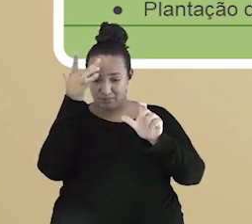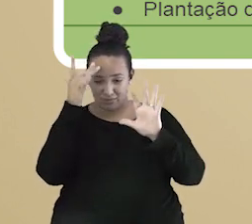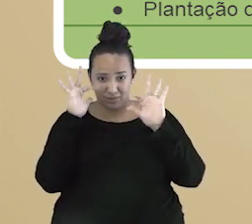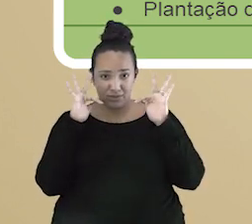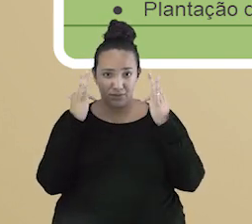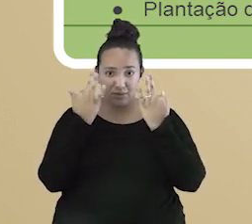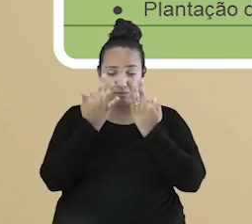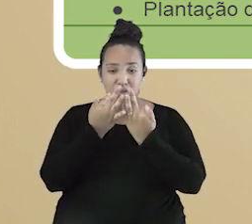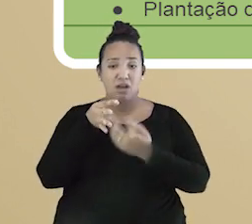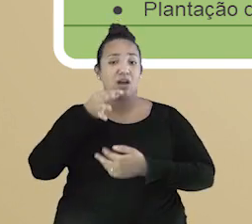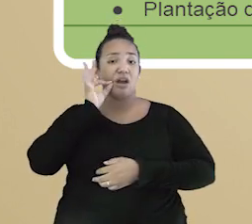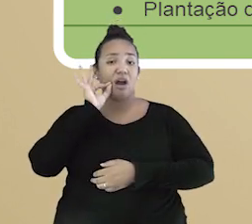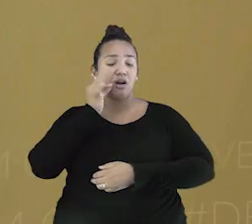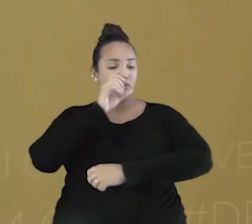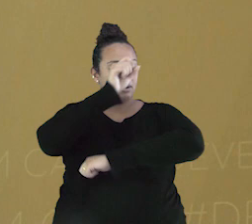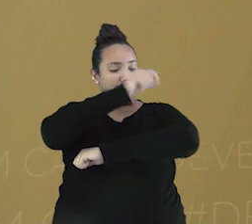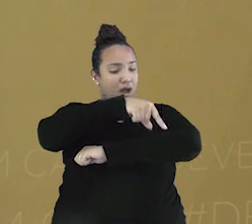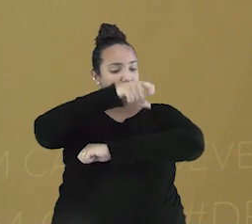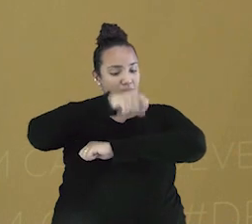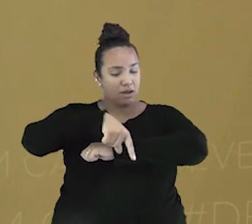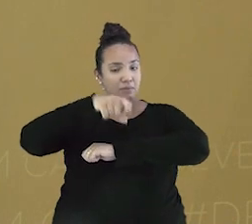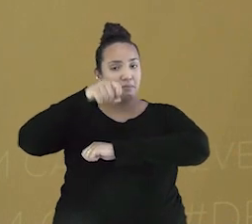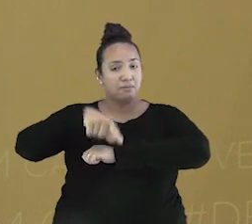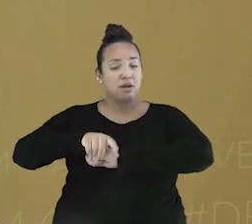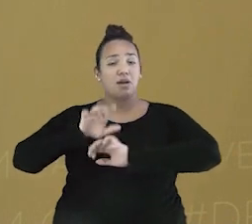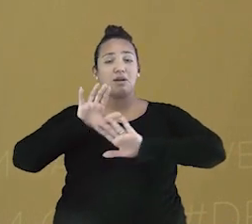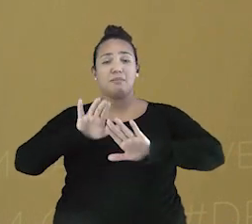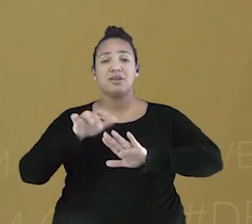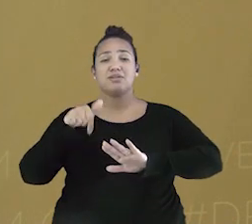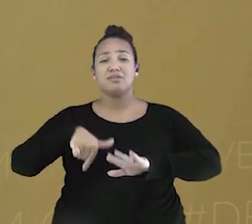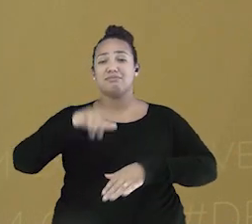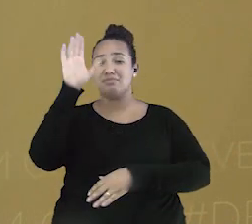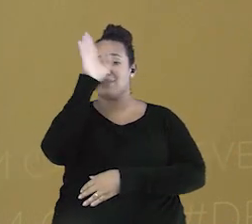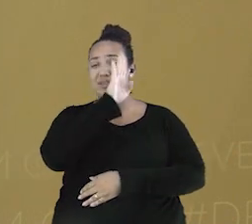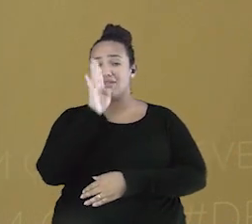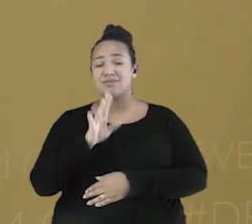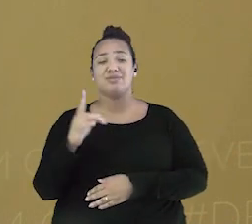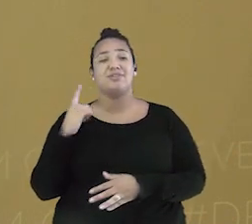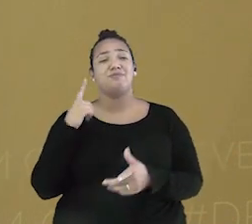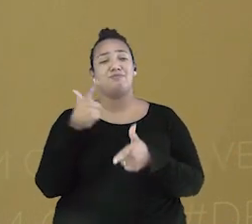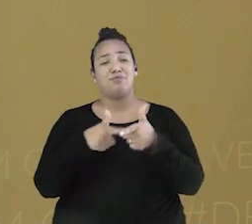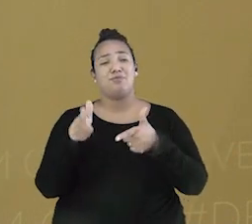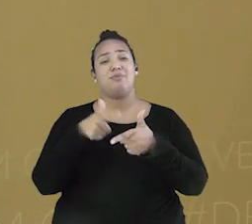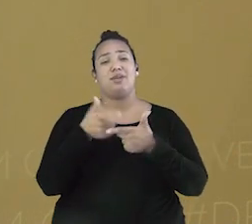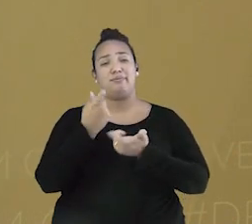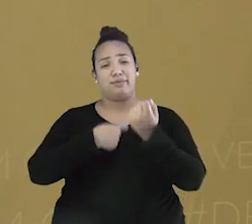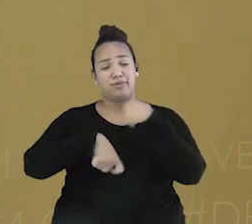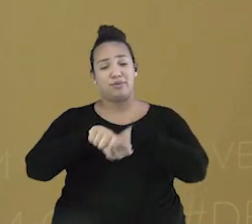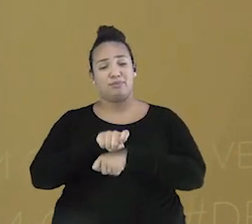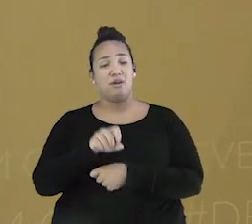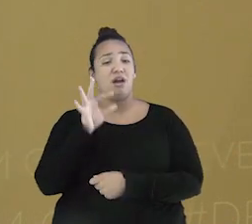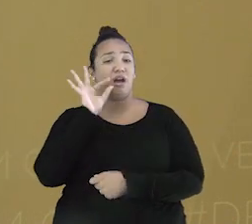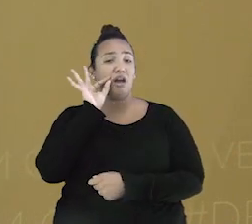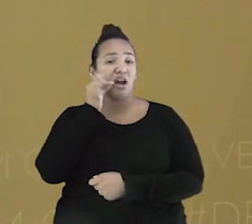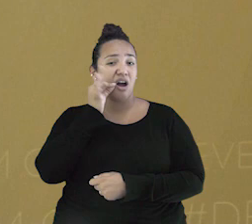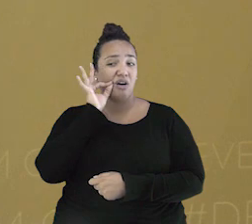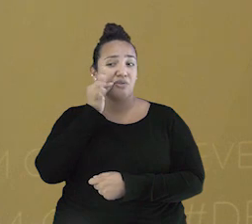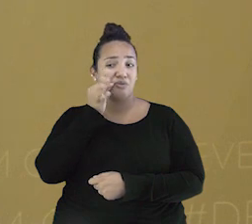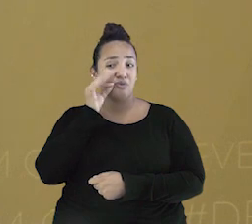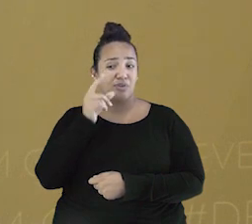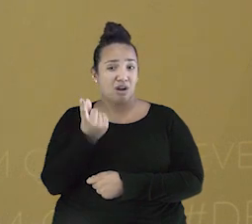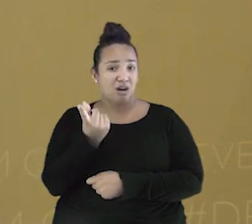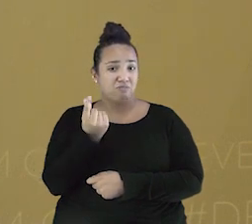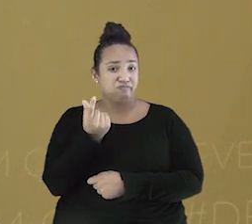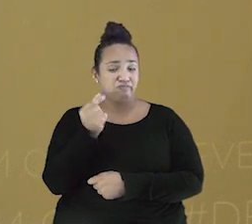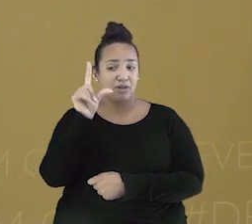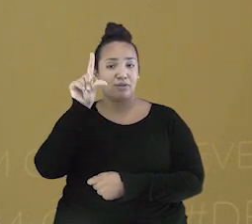plantavam café para se sustentarem. E acontecia uma crise no Brasil, e houve desvalorização do preço do café. O preço do